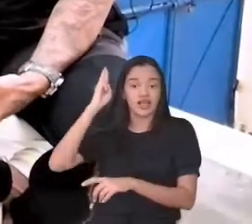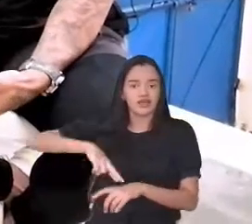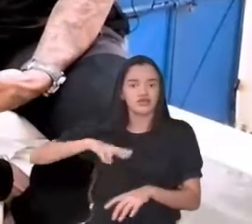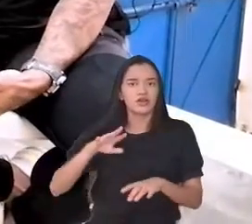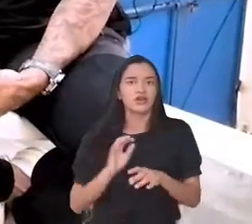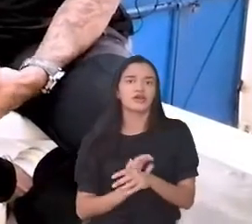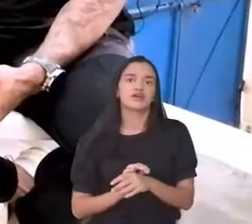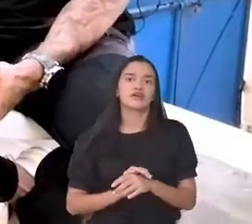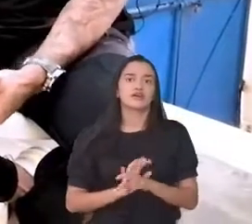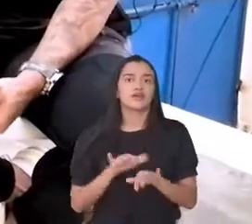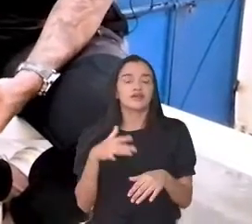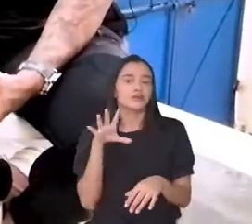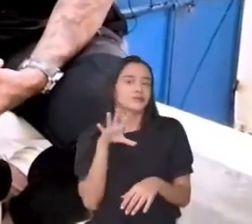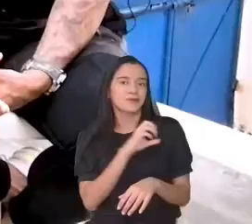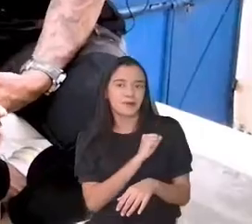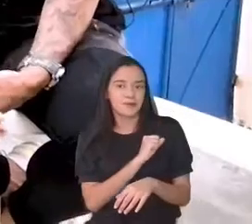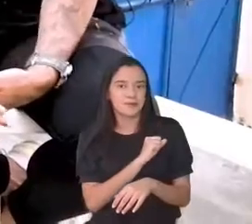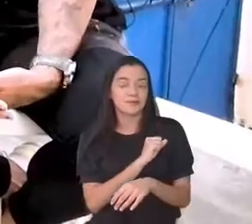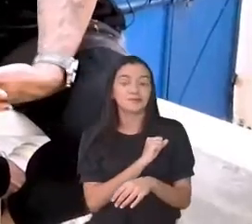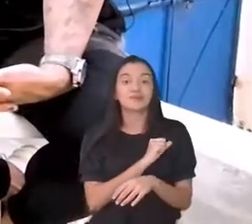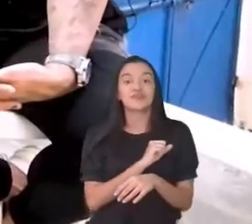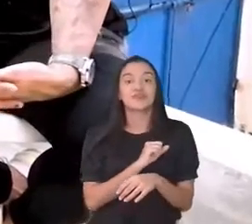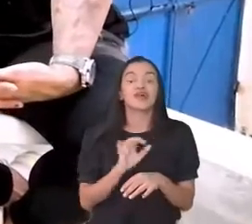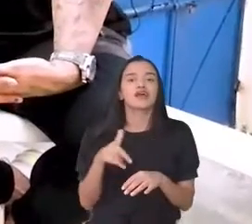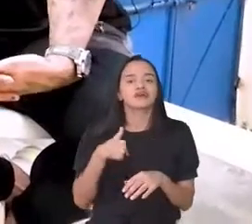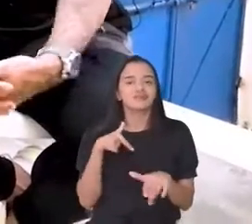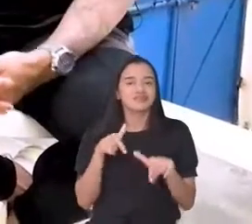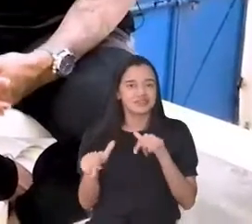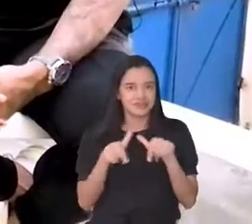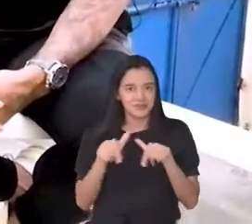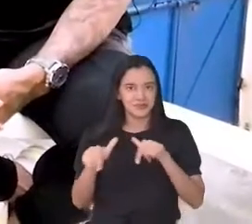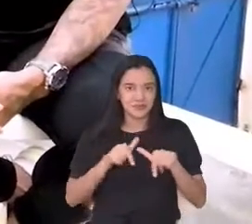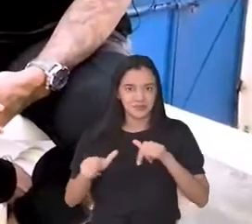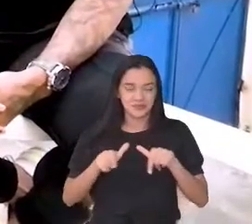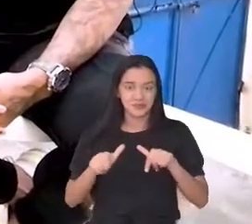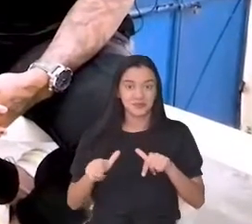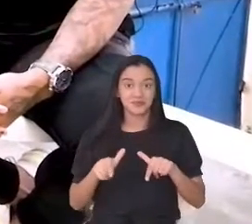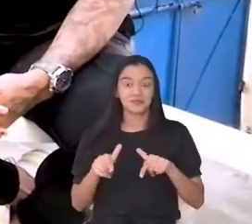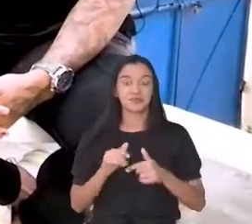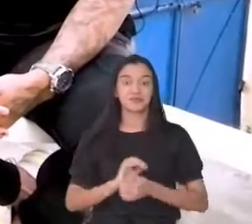música e eu juro que é a penúltima. E eu deixo você trabalhar.